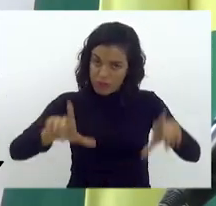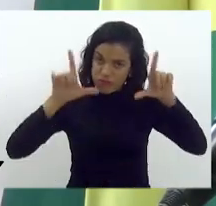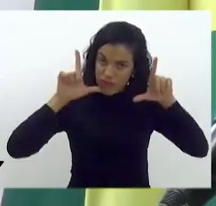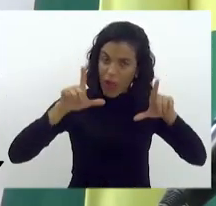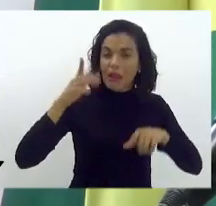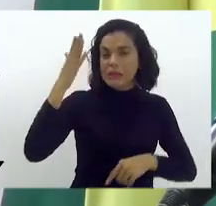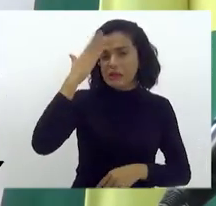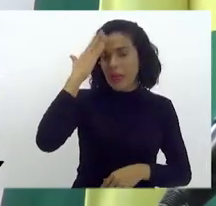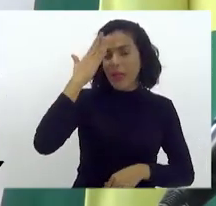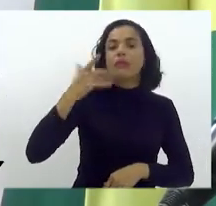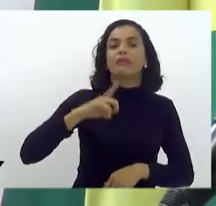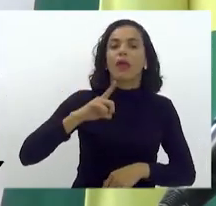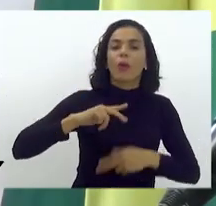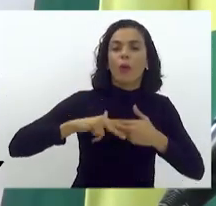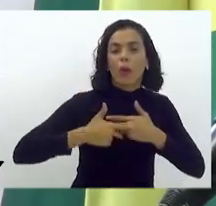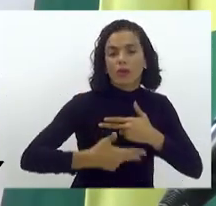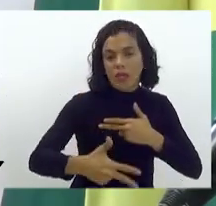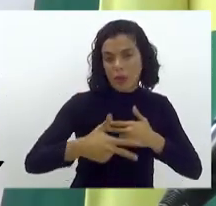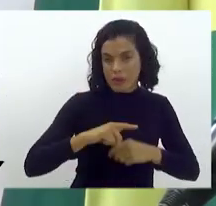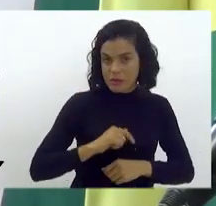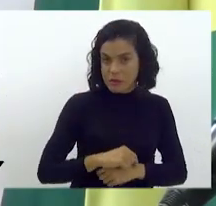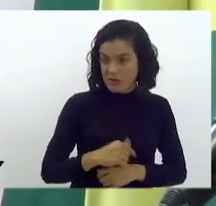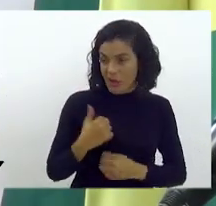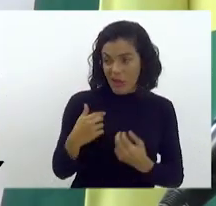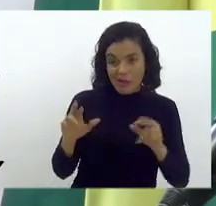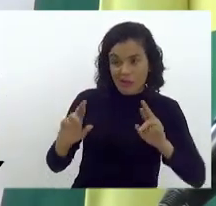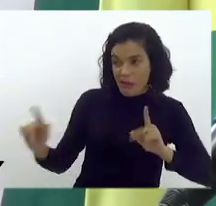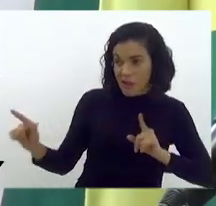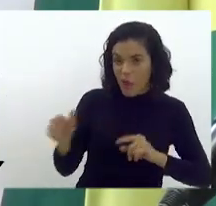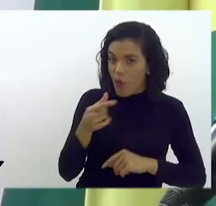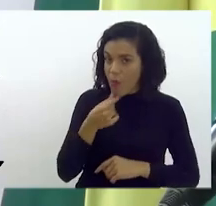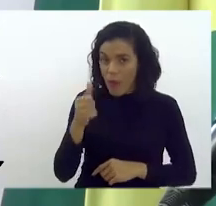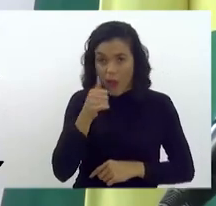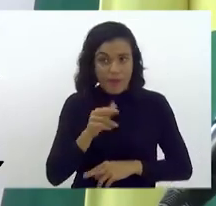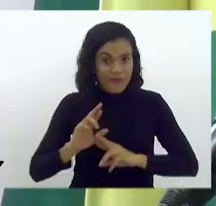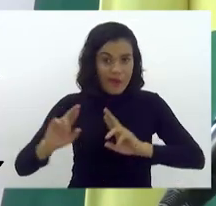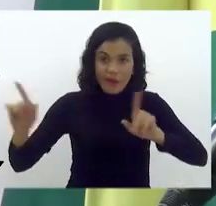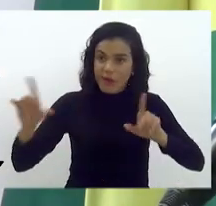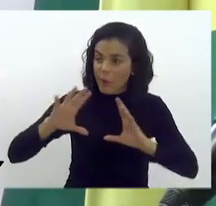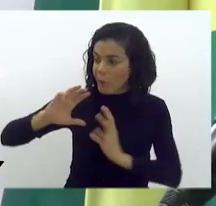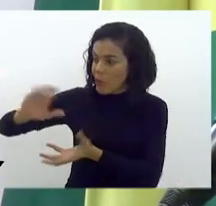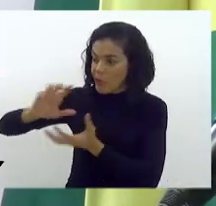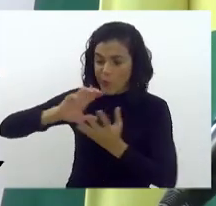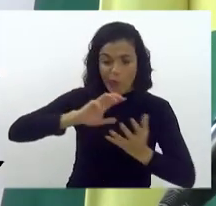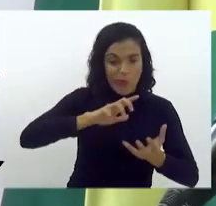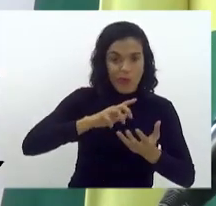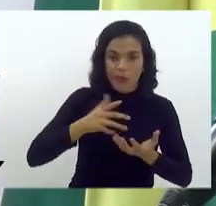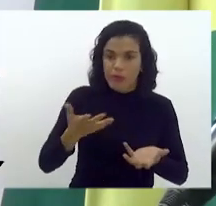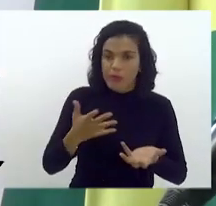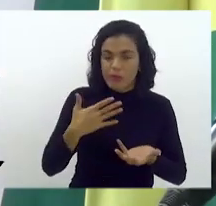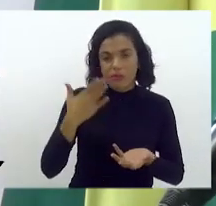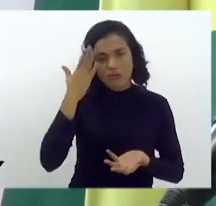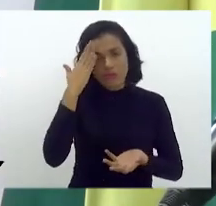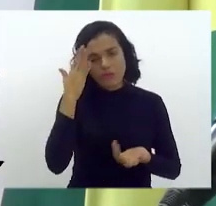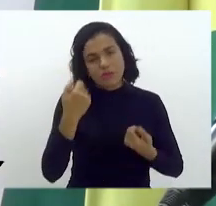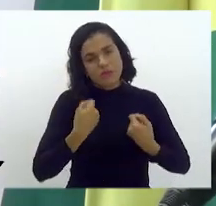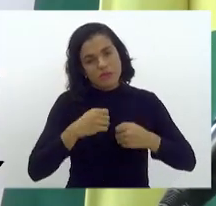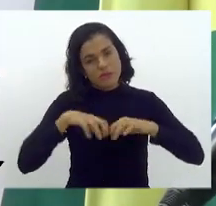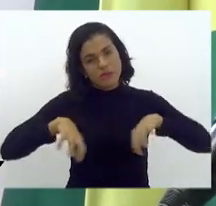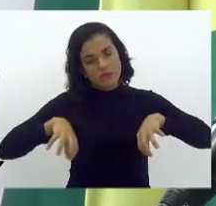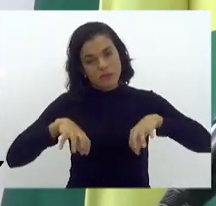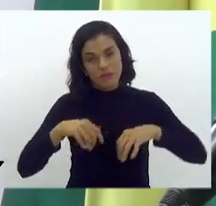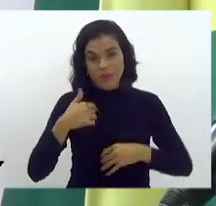consequência o homem Ele quer se expor tem que saber que tem consequência mas somos diferentes homens e mulheres de quando é um mundo a gente tem que saber disso